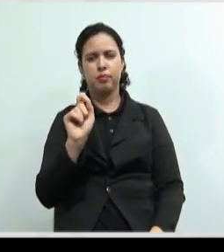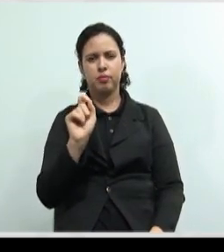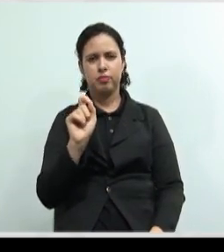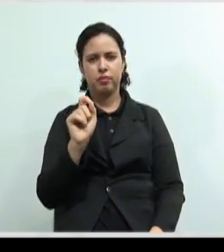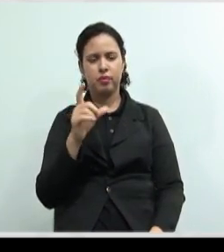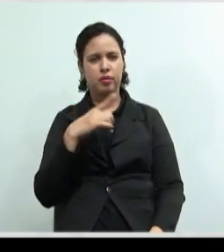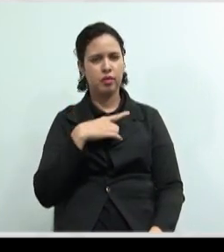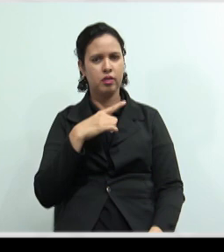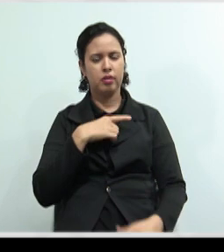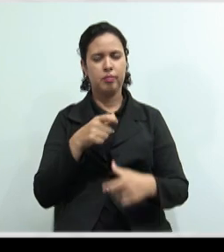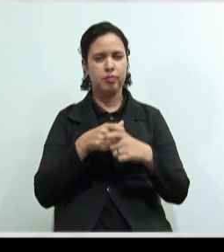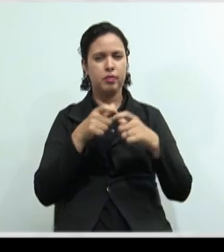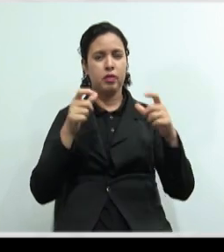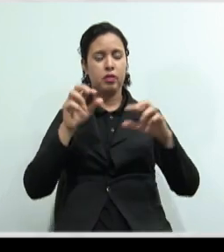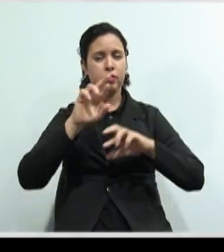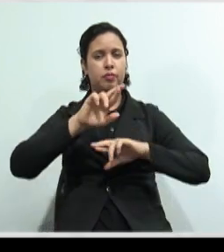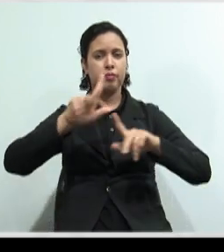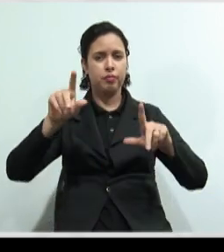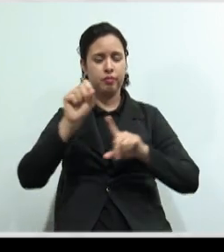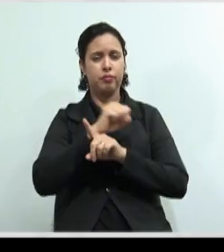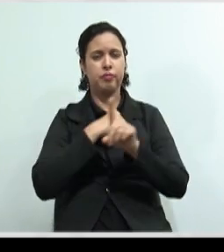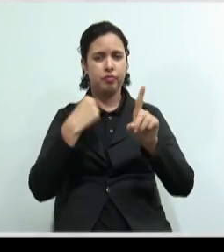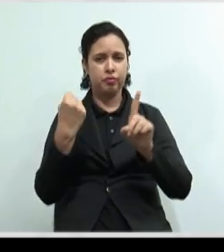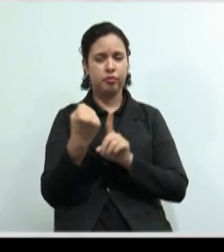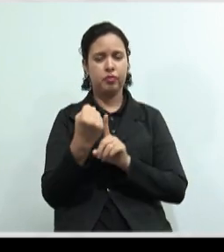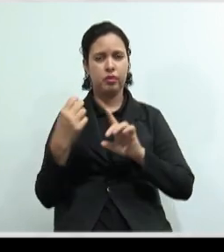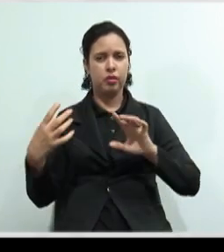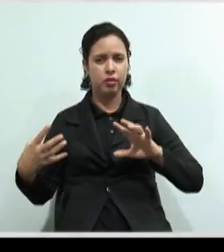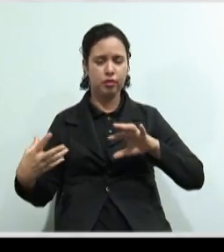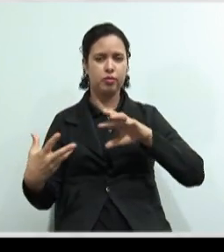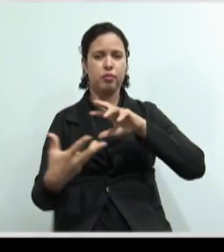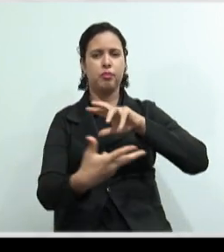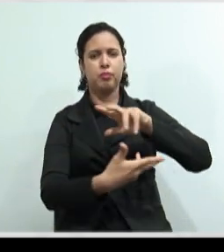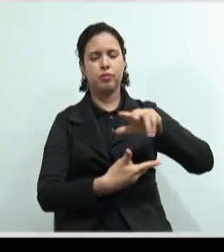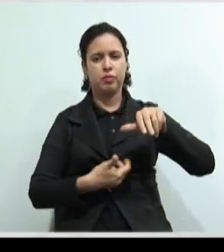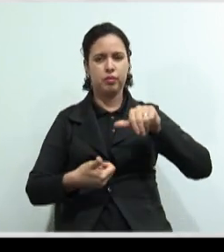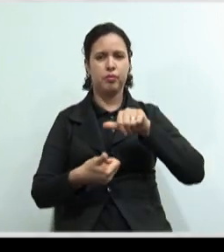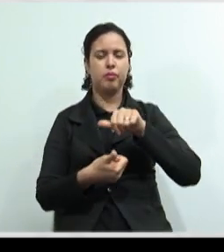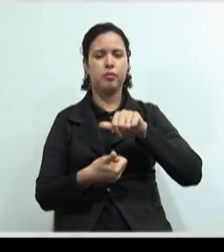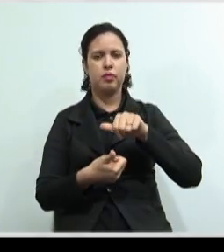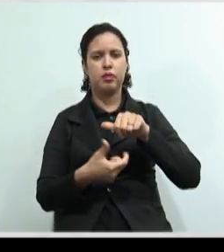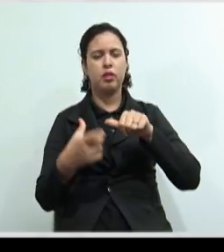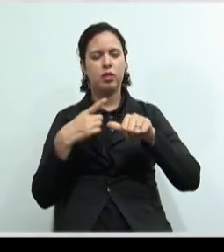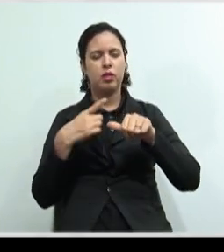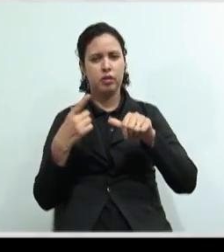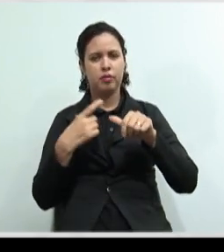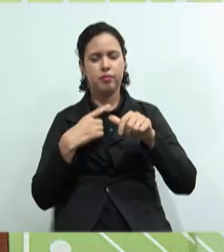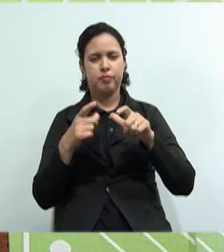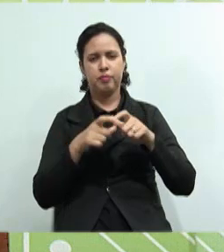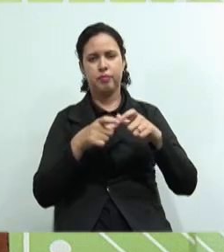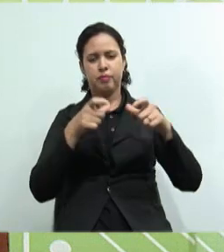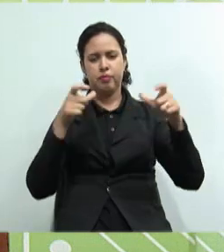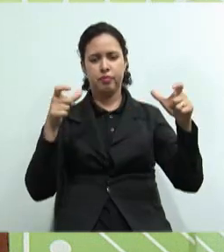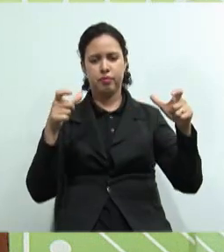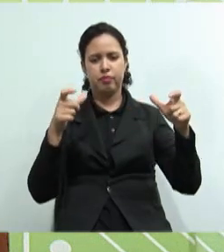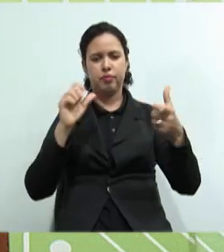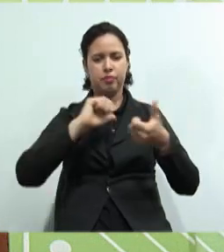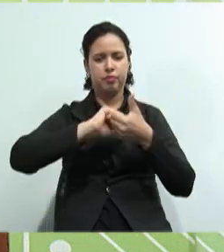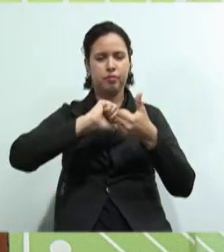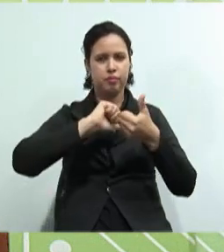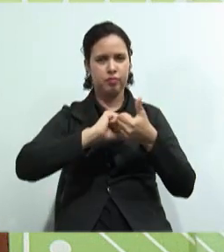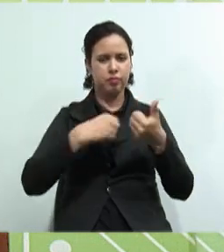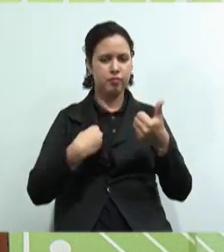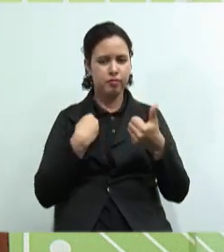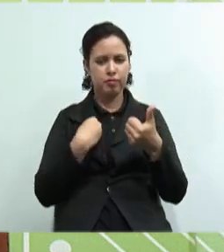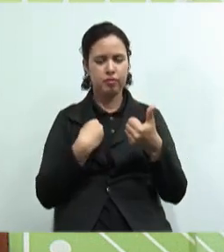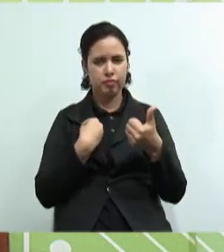maiores diferenças sociais do mundo. Então, assim, nós vamos ter uma grande massa da população que vai ter uma qualidade de vida, vai